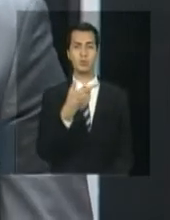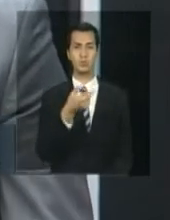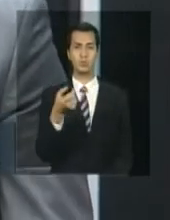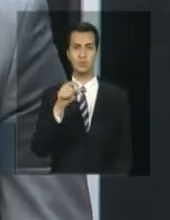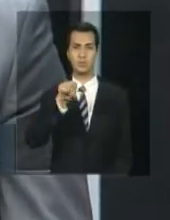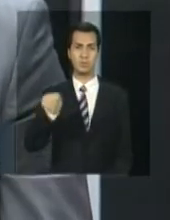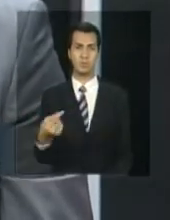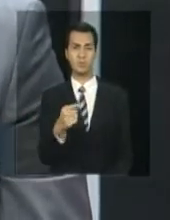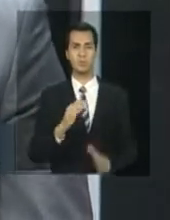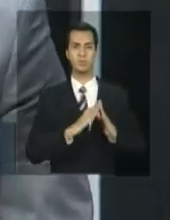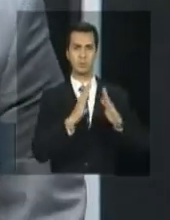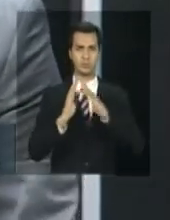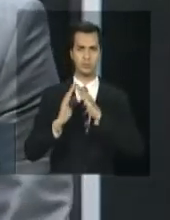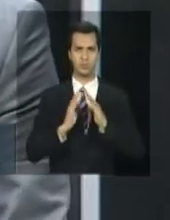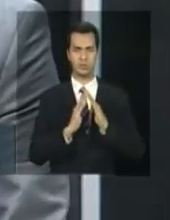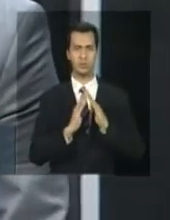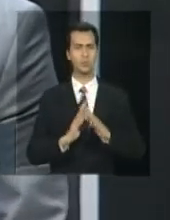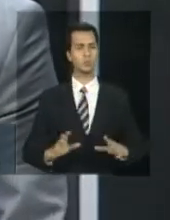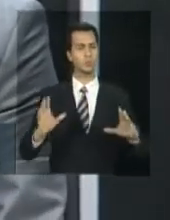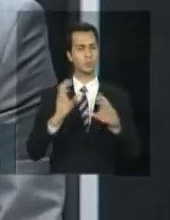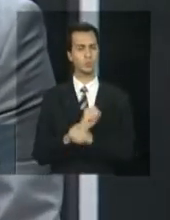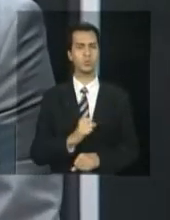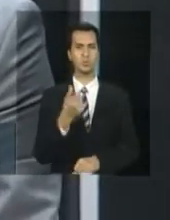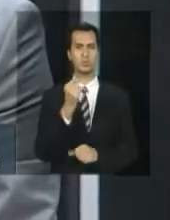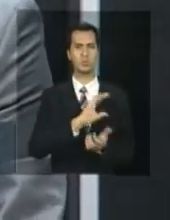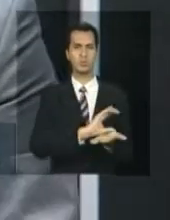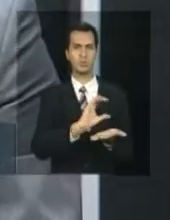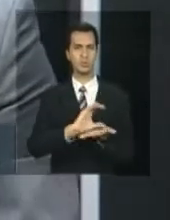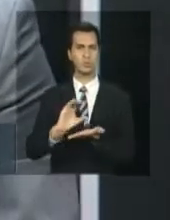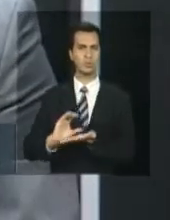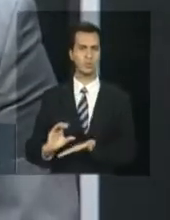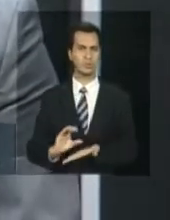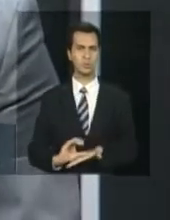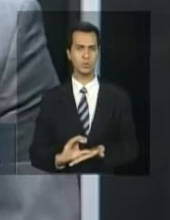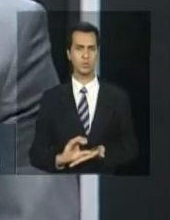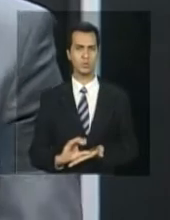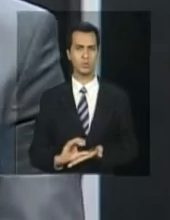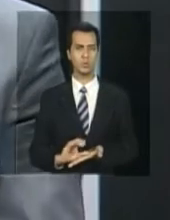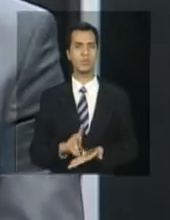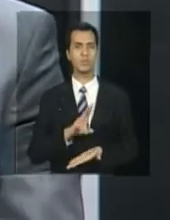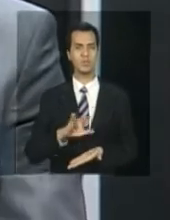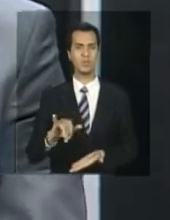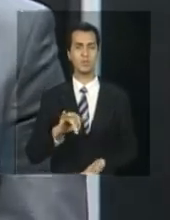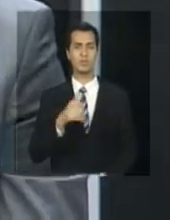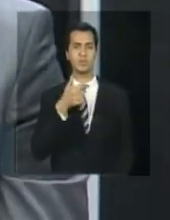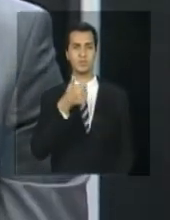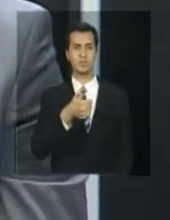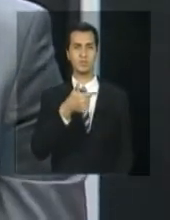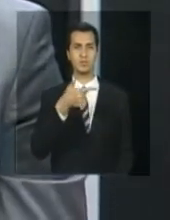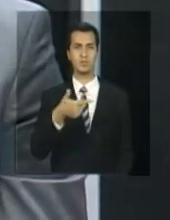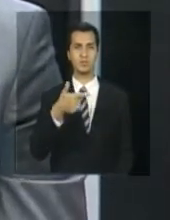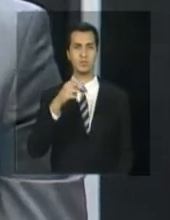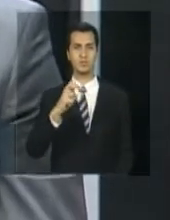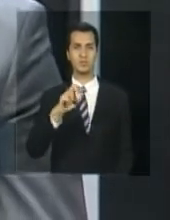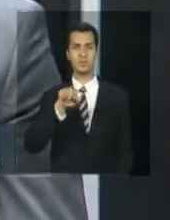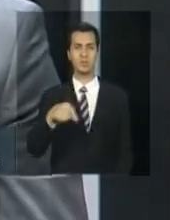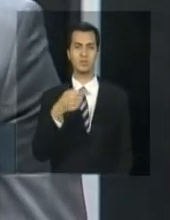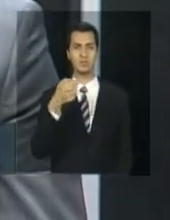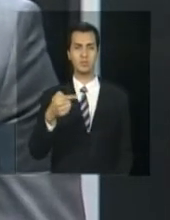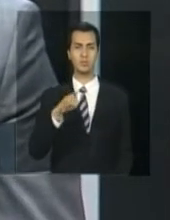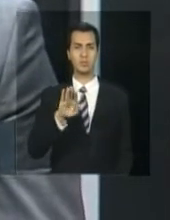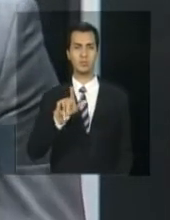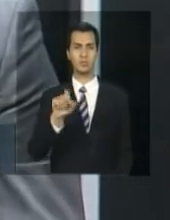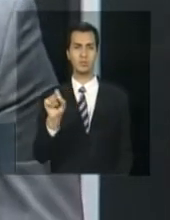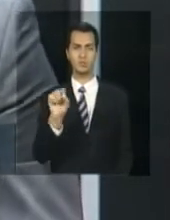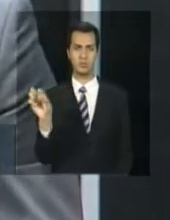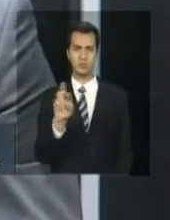1 milhão e 200 moradias. O investimento total no Minha Casa Minha Vida 2 será de 125,7